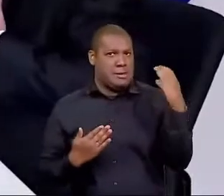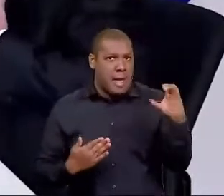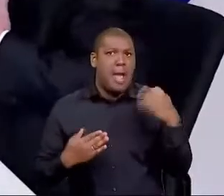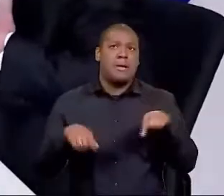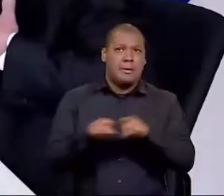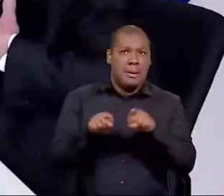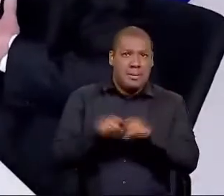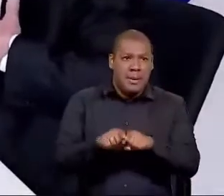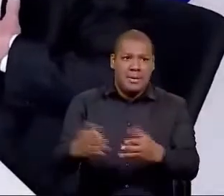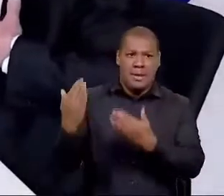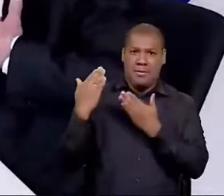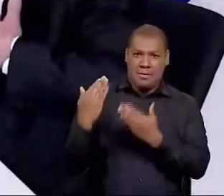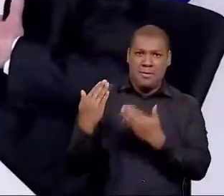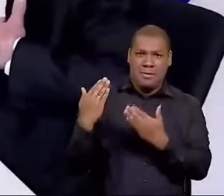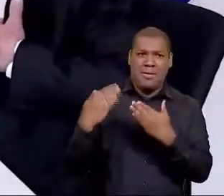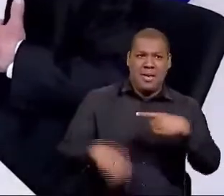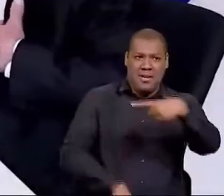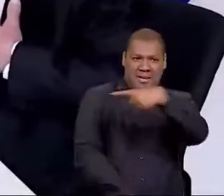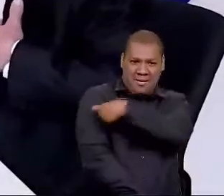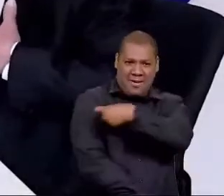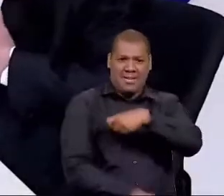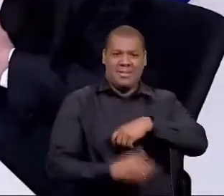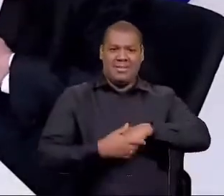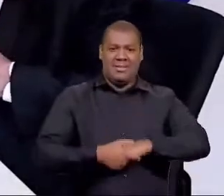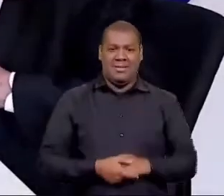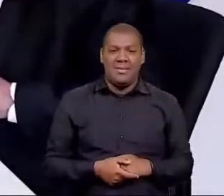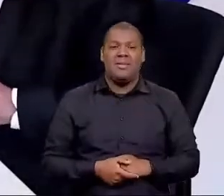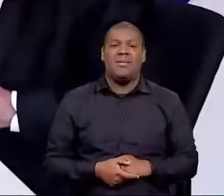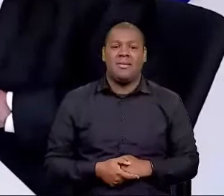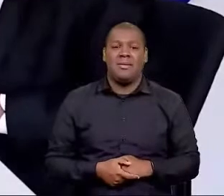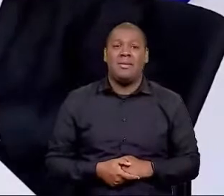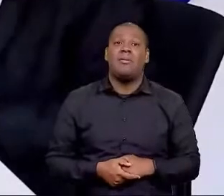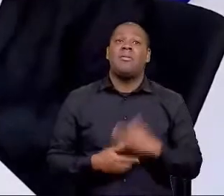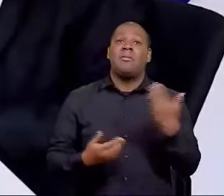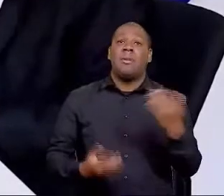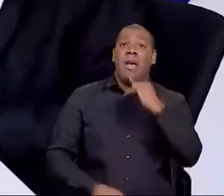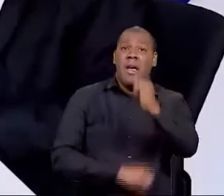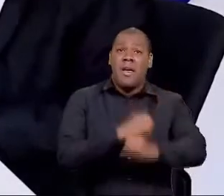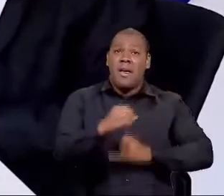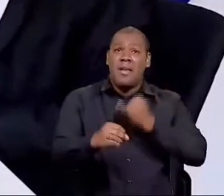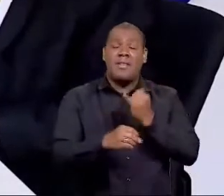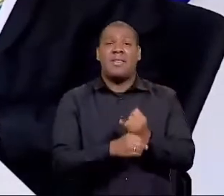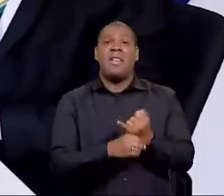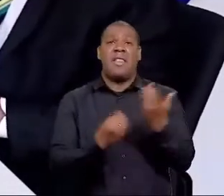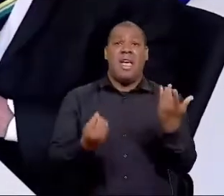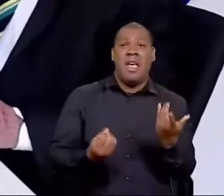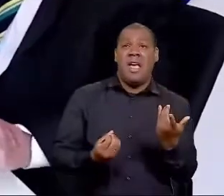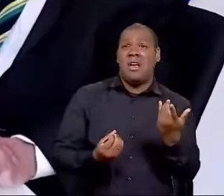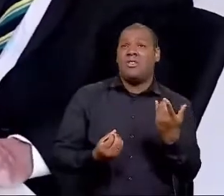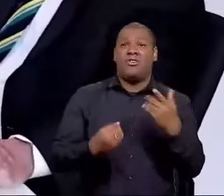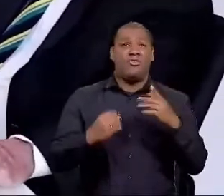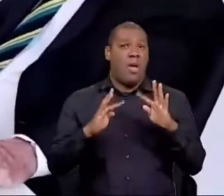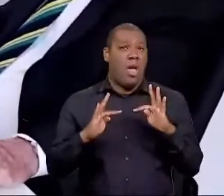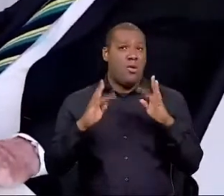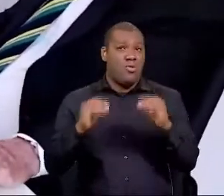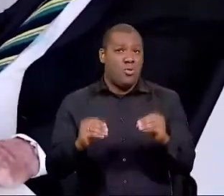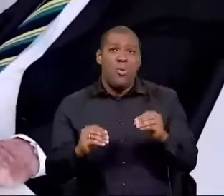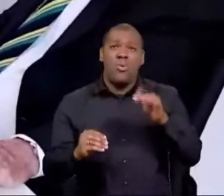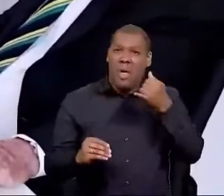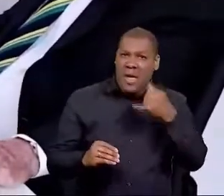usando o que é a ciência, né? A internet, a câmera, a eletricidade, tudo isso é ciência. Essa valorização da ciência também é uma coisa que